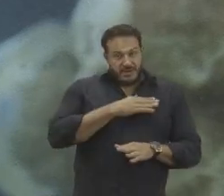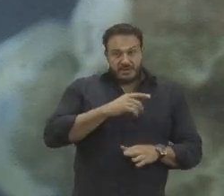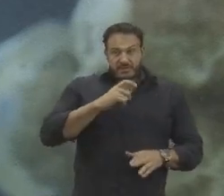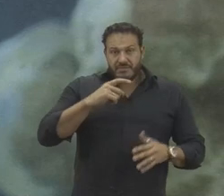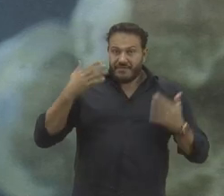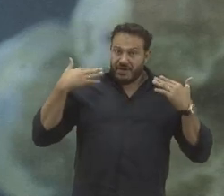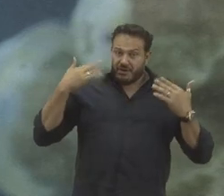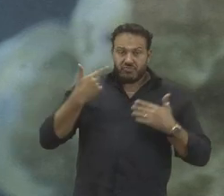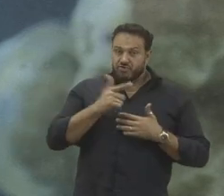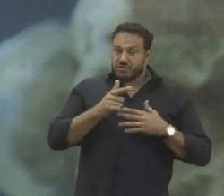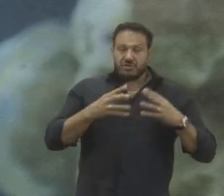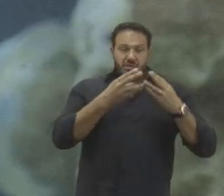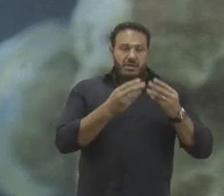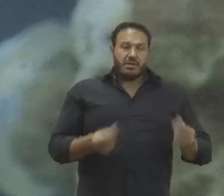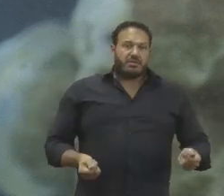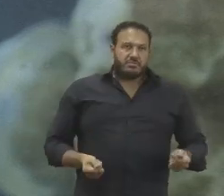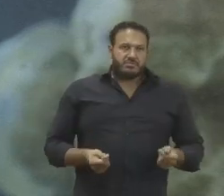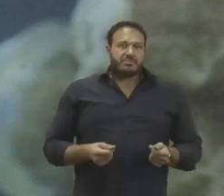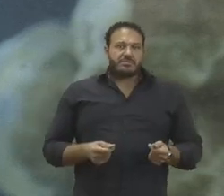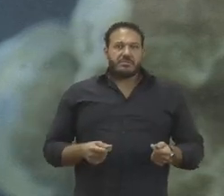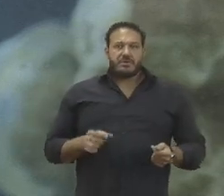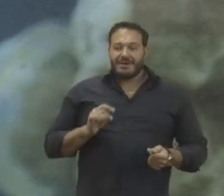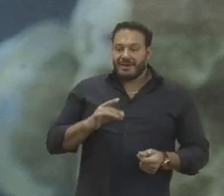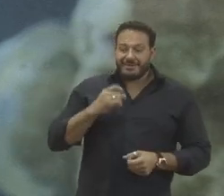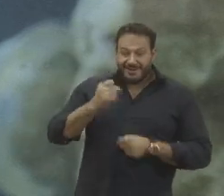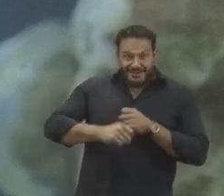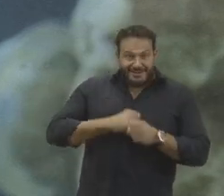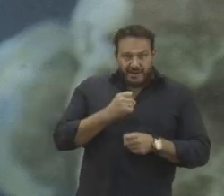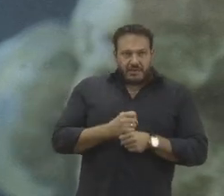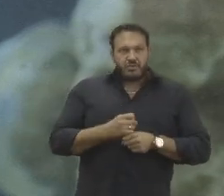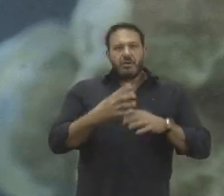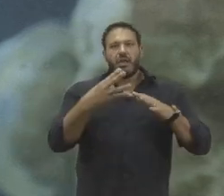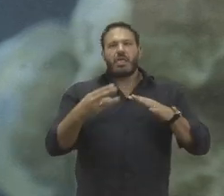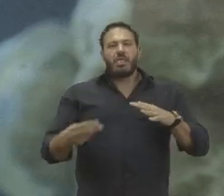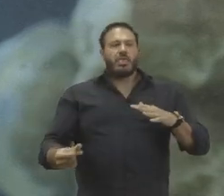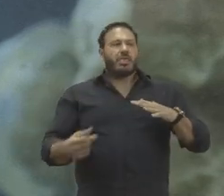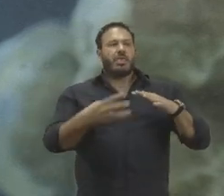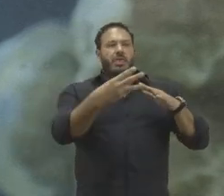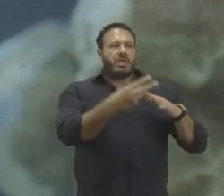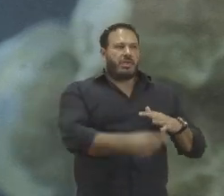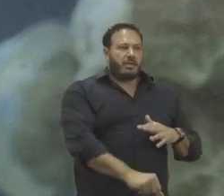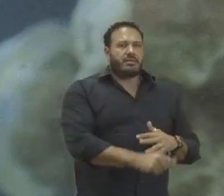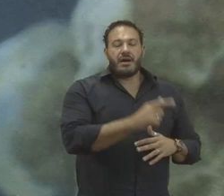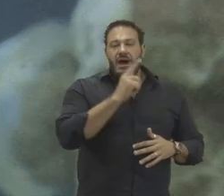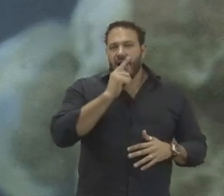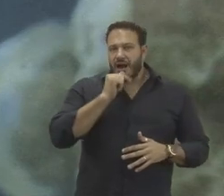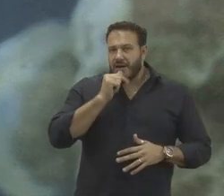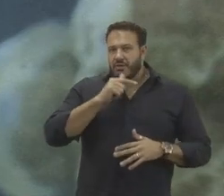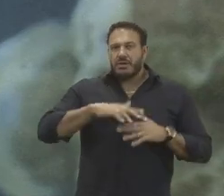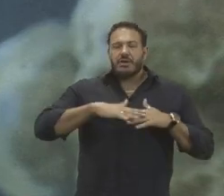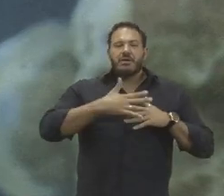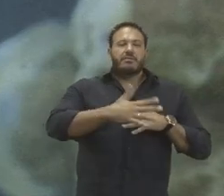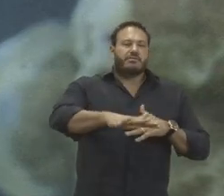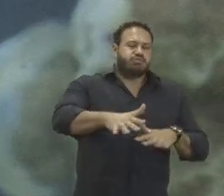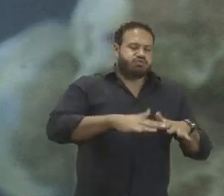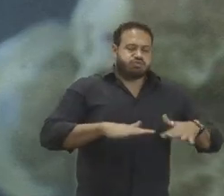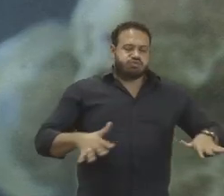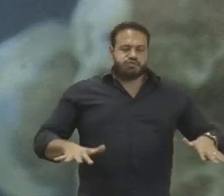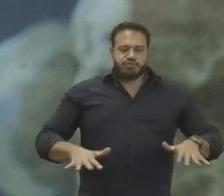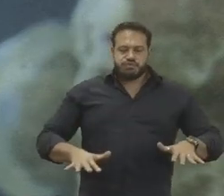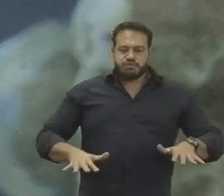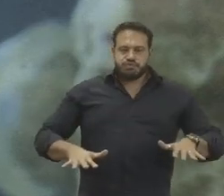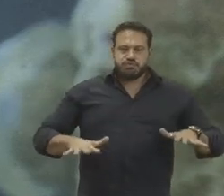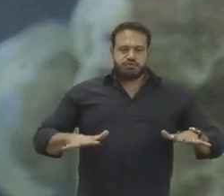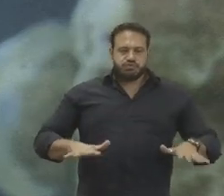descongela agora descongela e a cada ano que descongela um pouco mais de água os a água do do mar né do